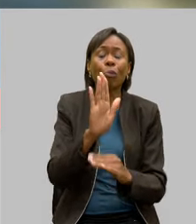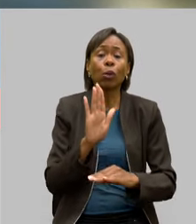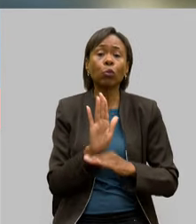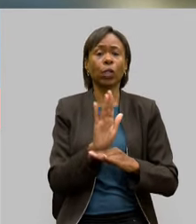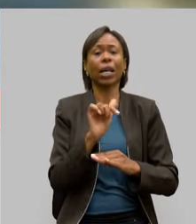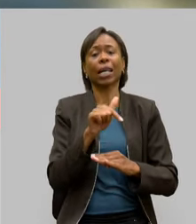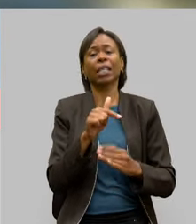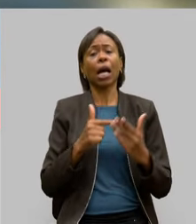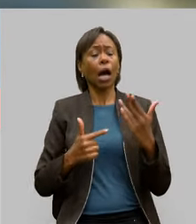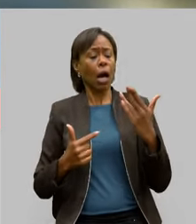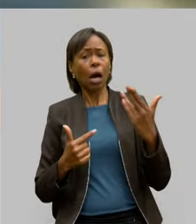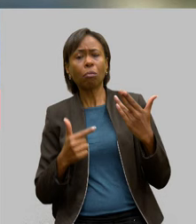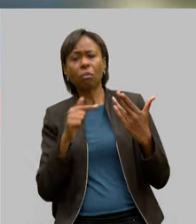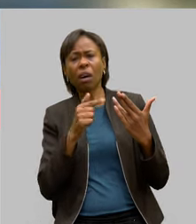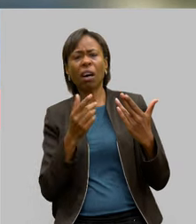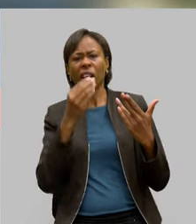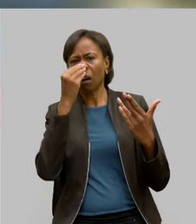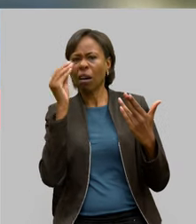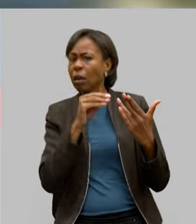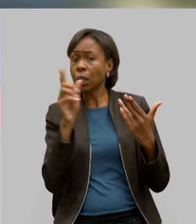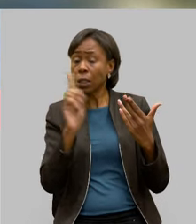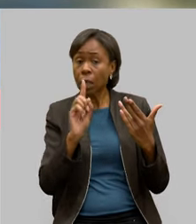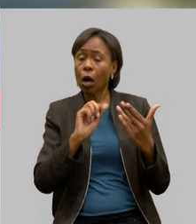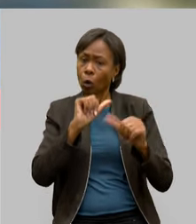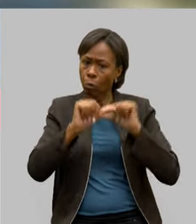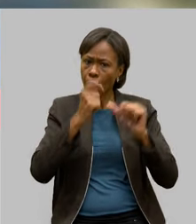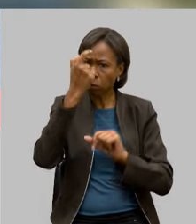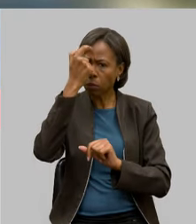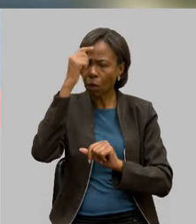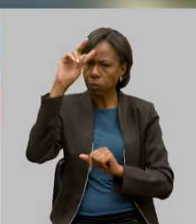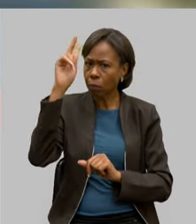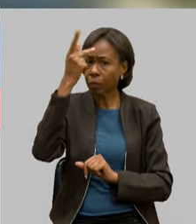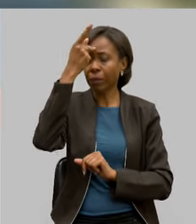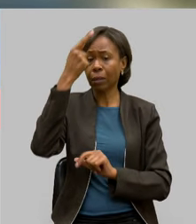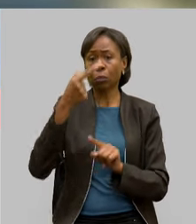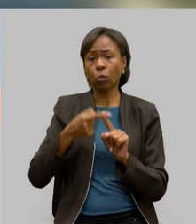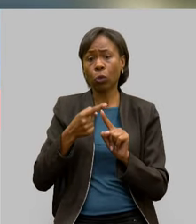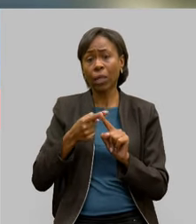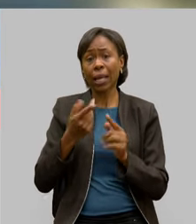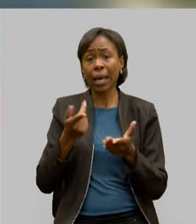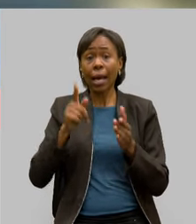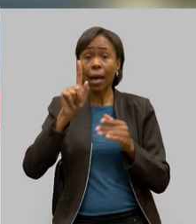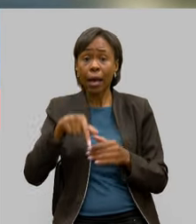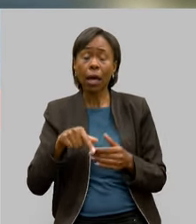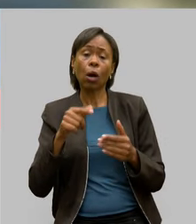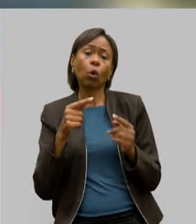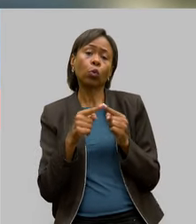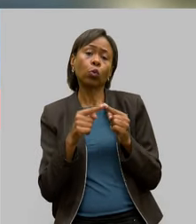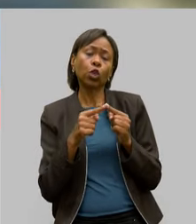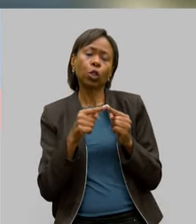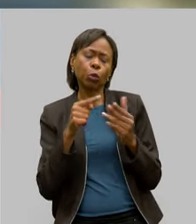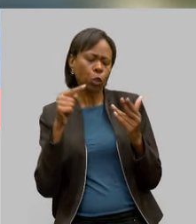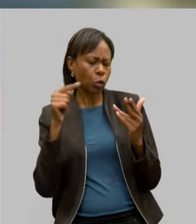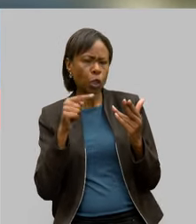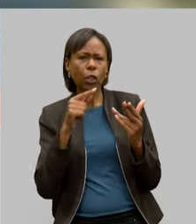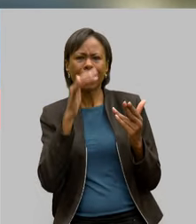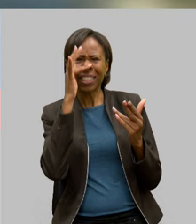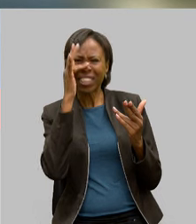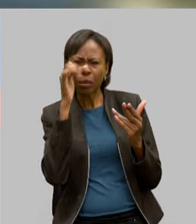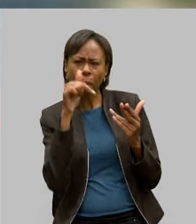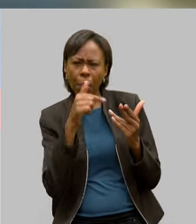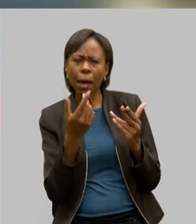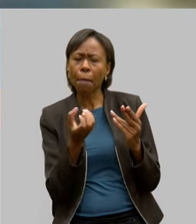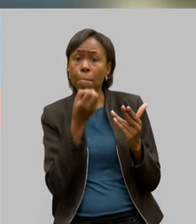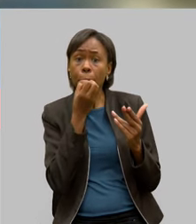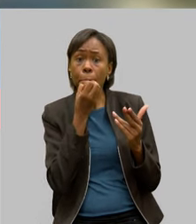seja desmistificada tá a gente quer pesquisar uma planta que temha um potencial gigante né do seu lado eh econômico